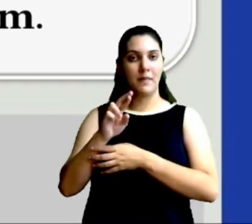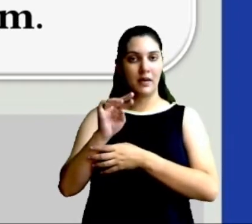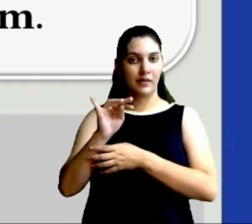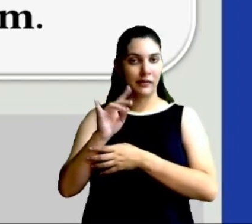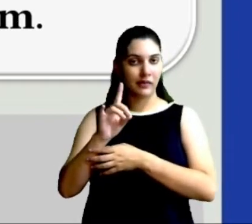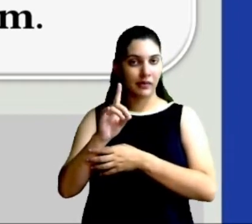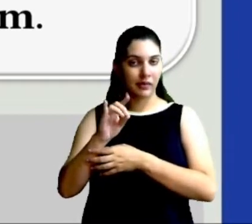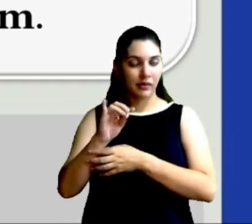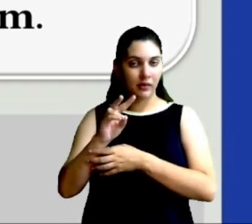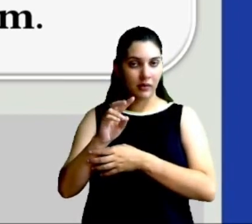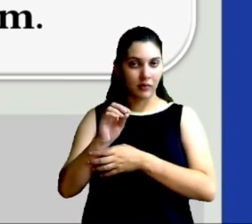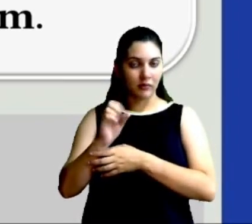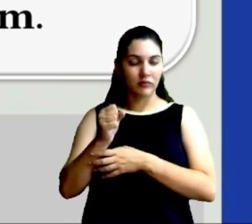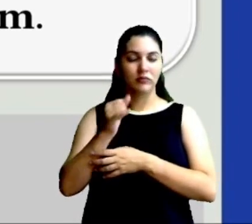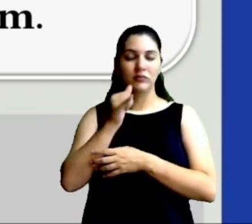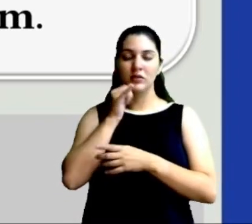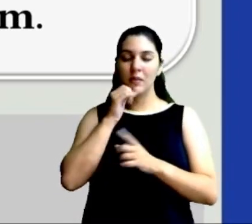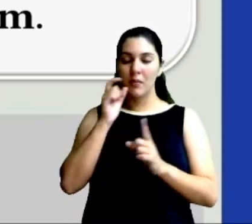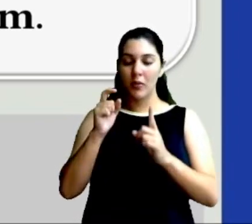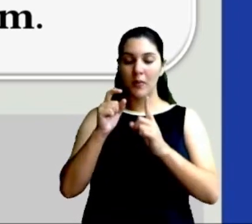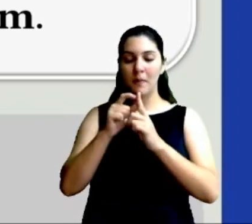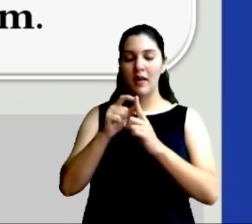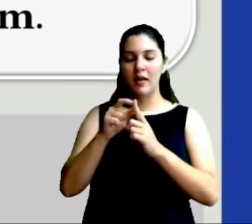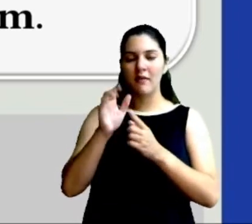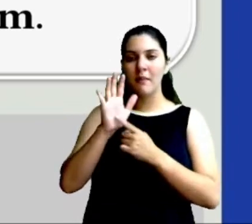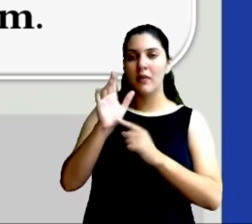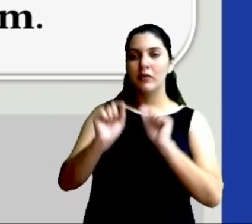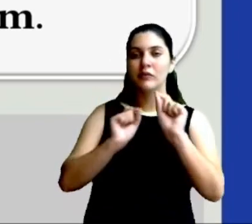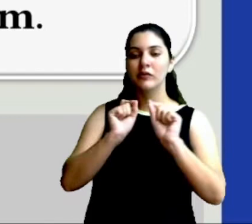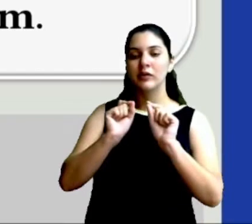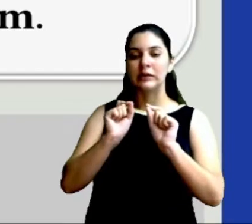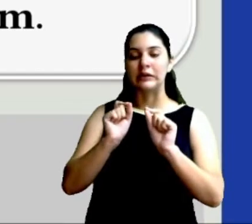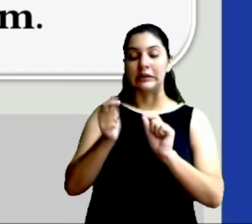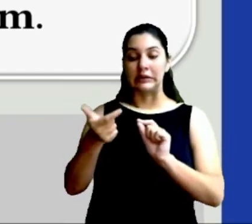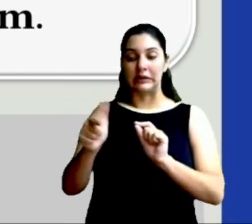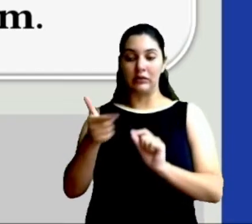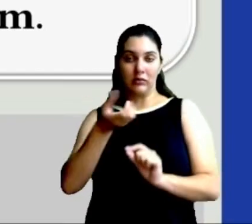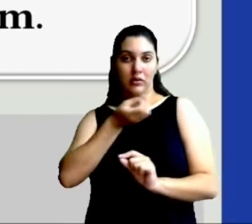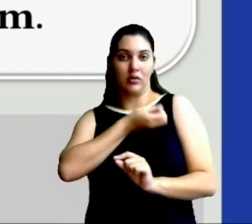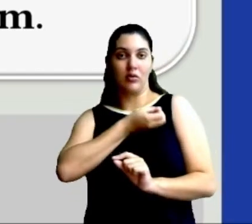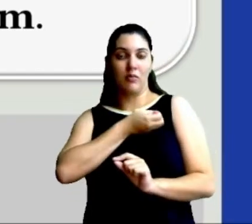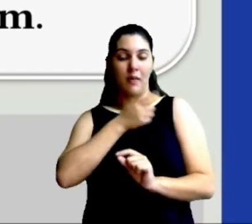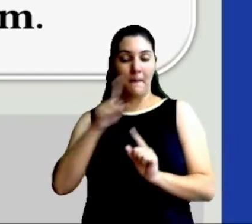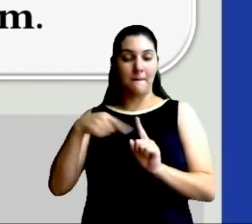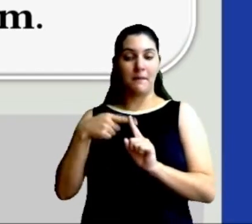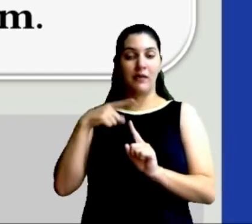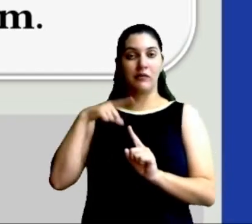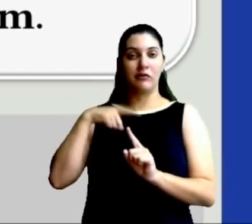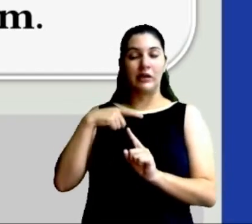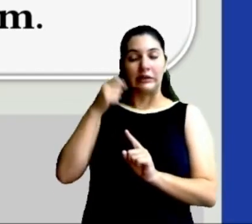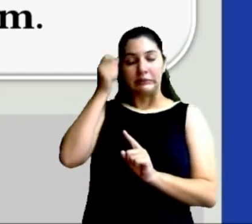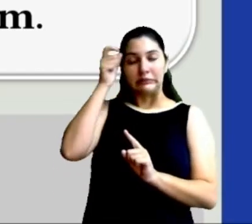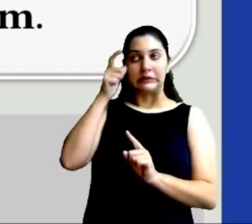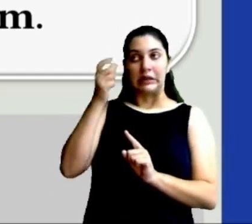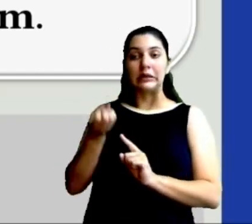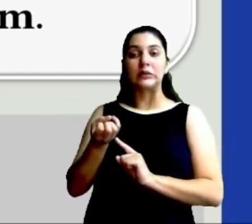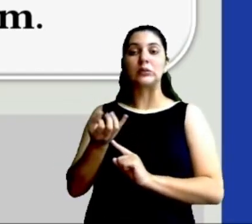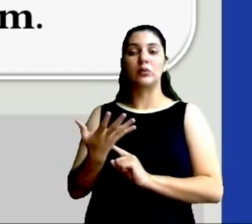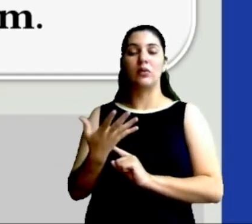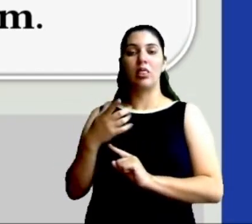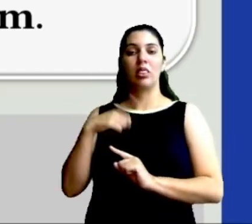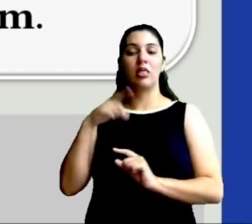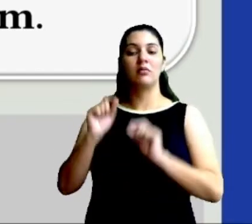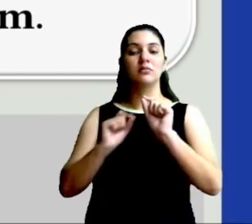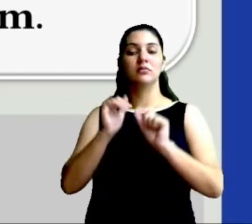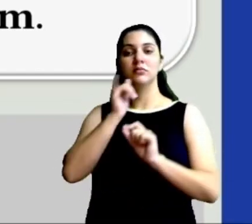com palavras algo, vamos dizer, sem número, mas que dá a ideia de quantidade, certo? Então, nós